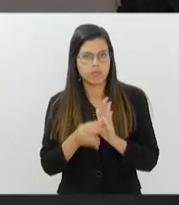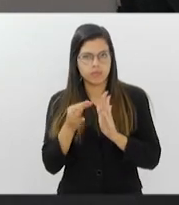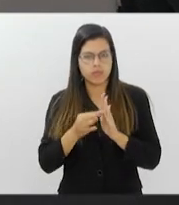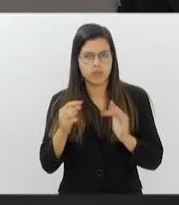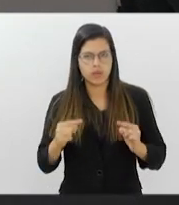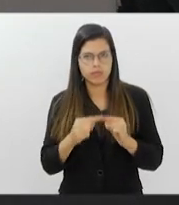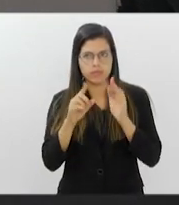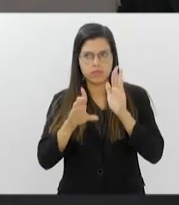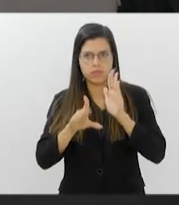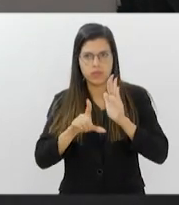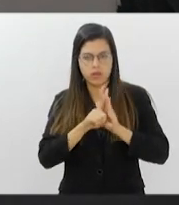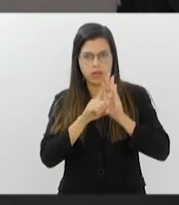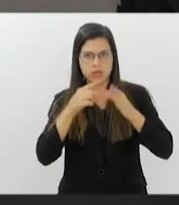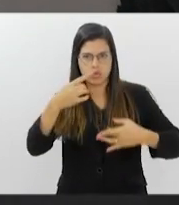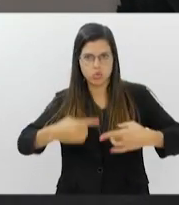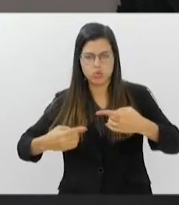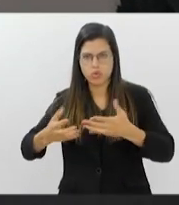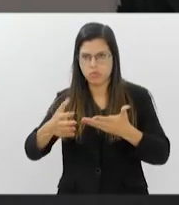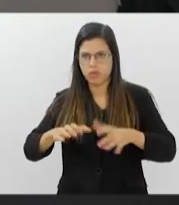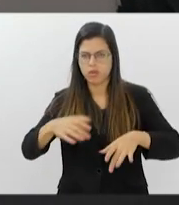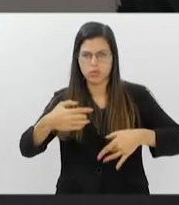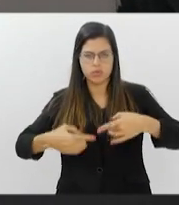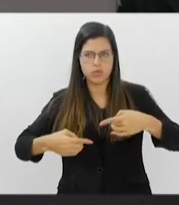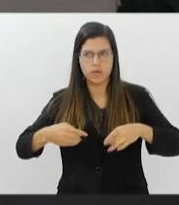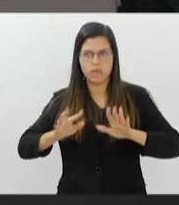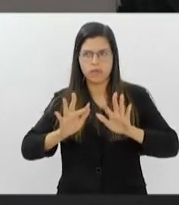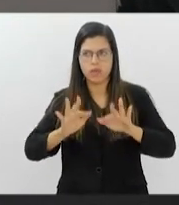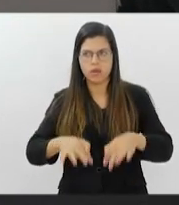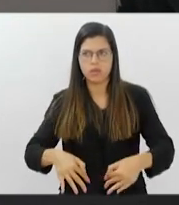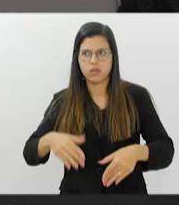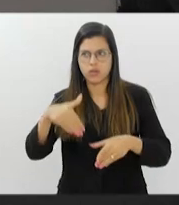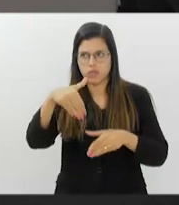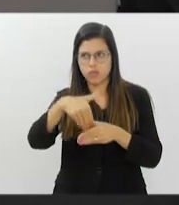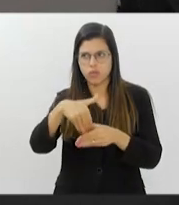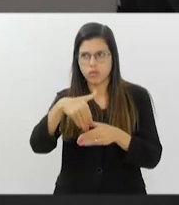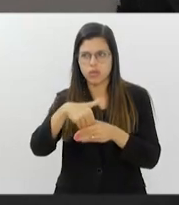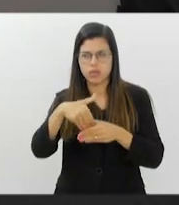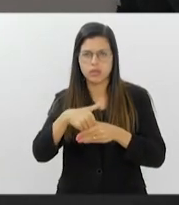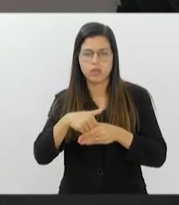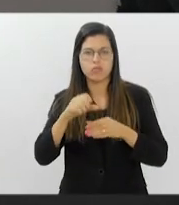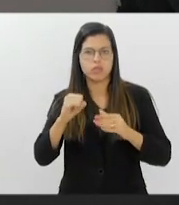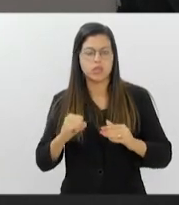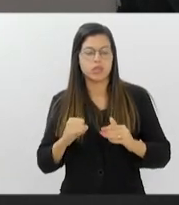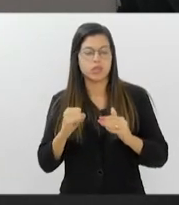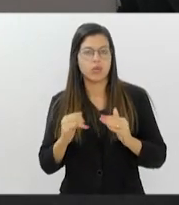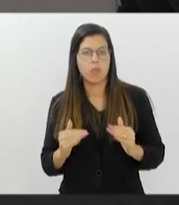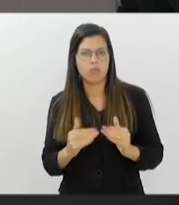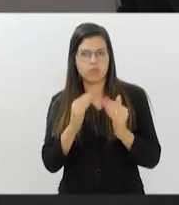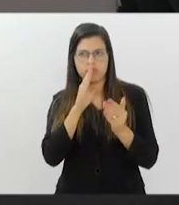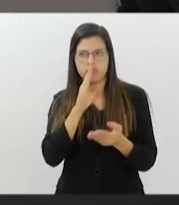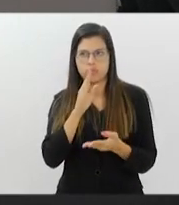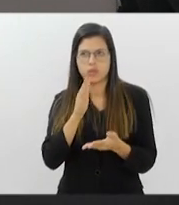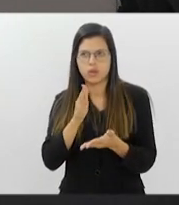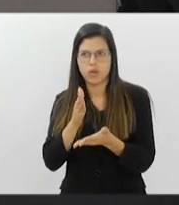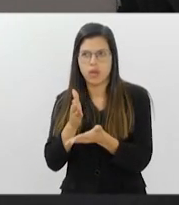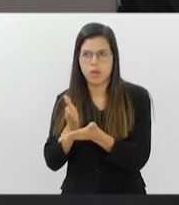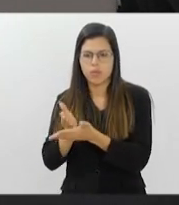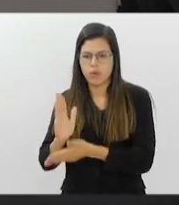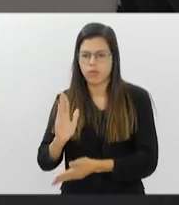Em discussão. Não havendo queira discutir, encerrada a discussão. Em votação. Os senhores que acordam permanecem como